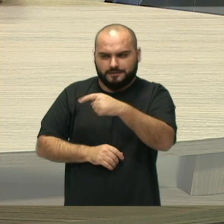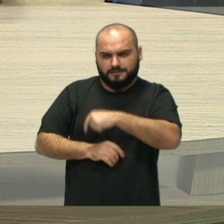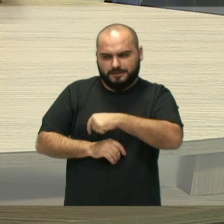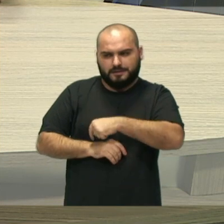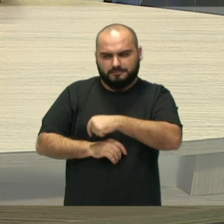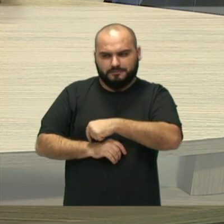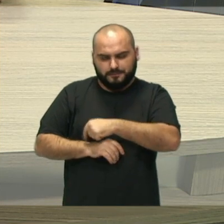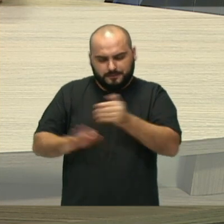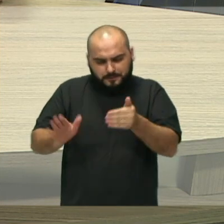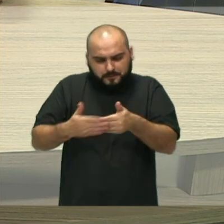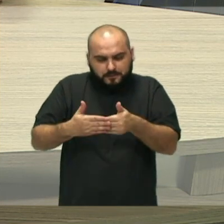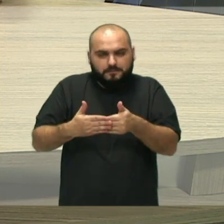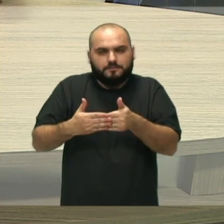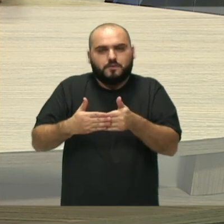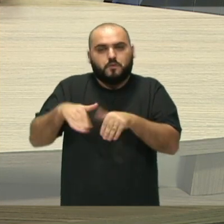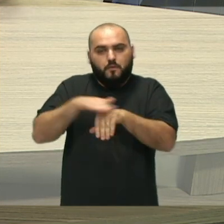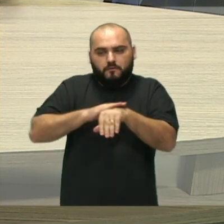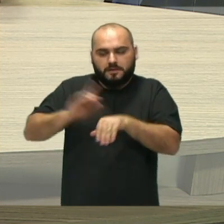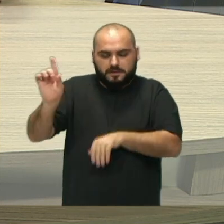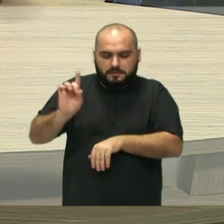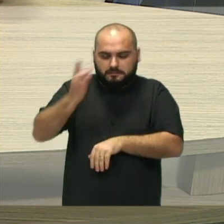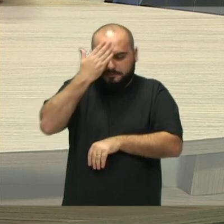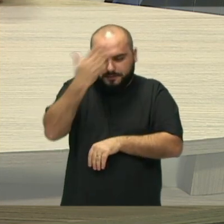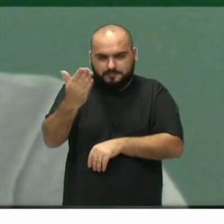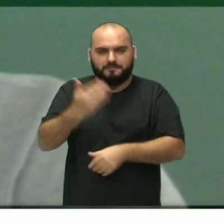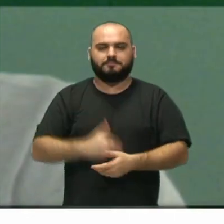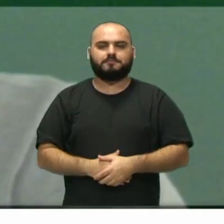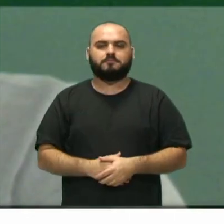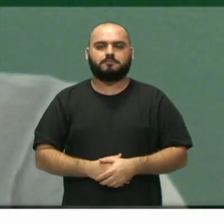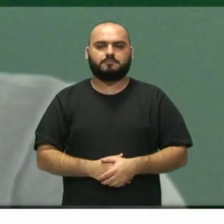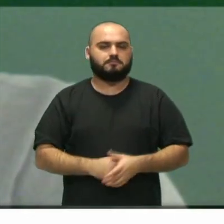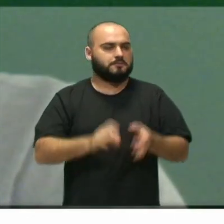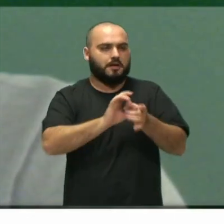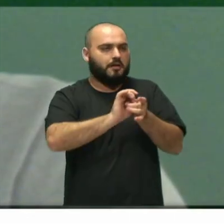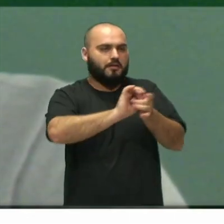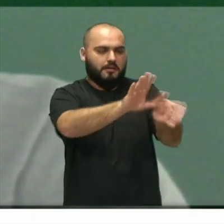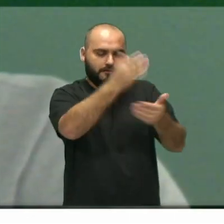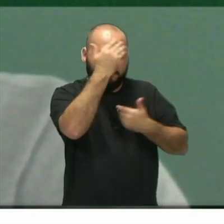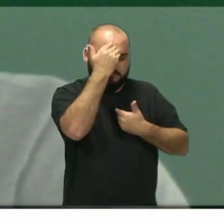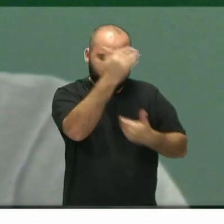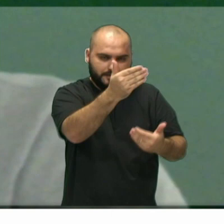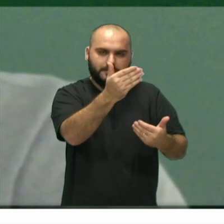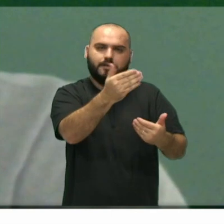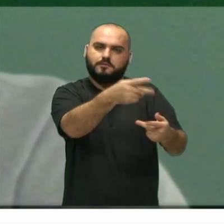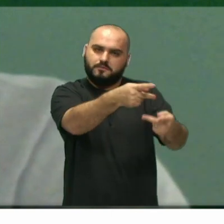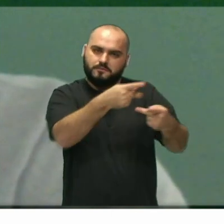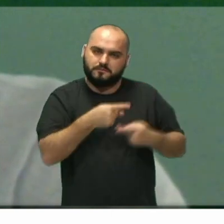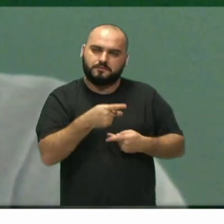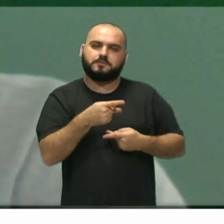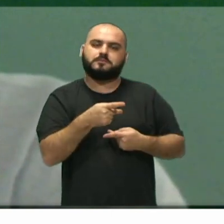restrito, para conversar conosco. Muito obrigada. Fico à disposição. Eu que agradeço o convite.